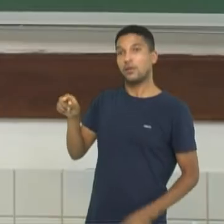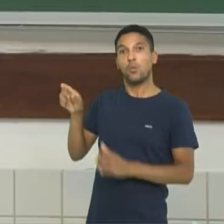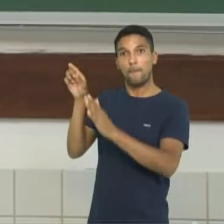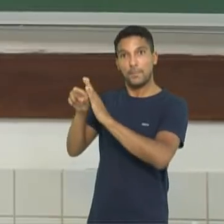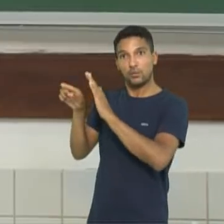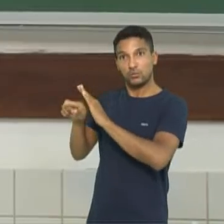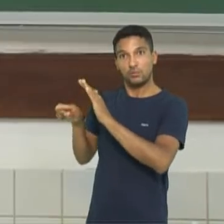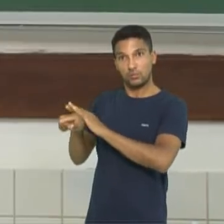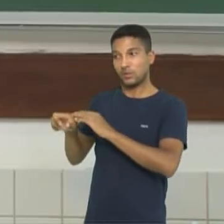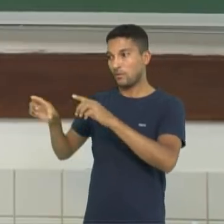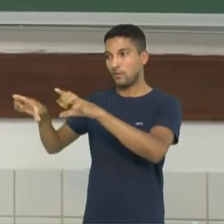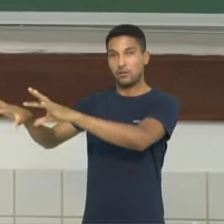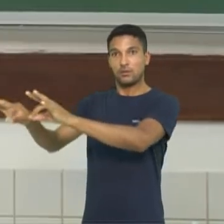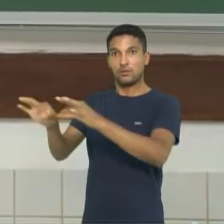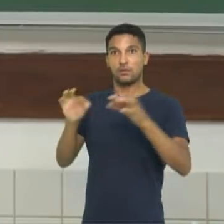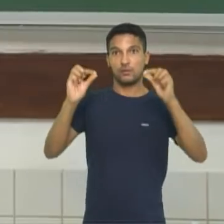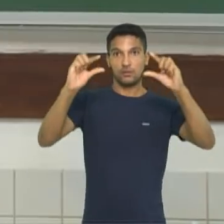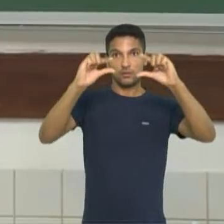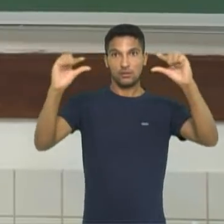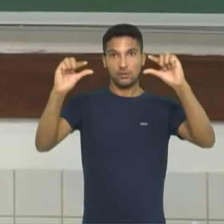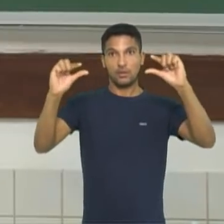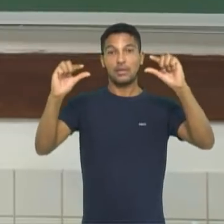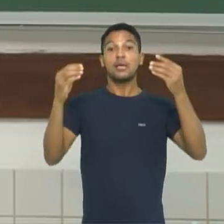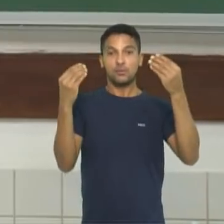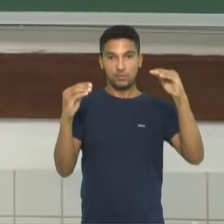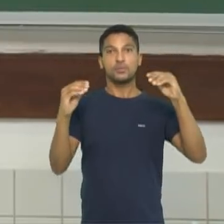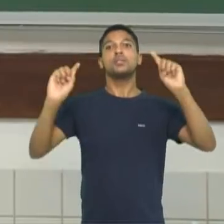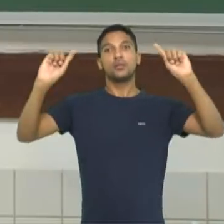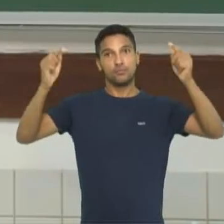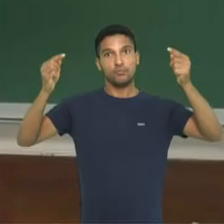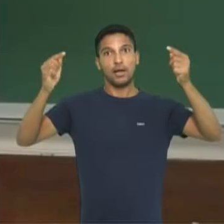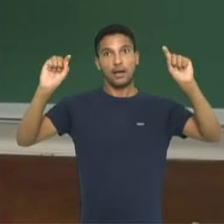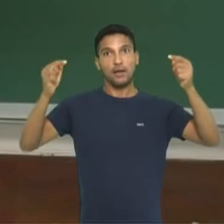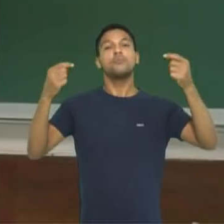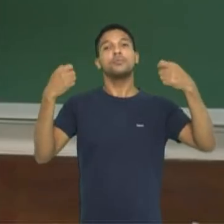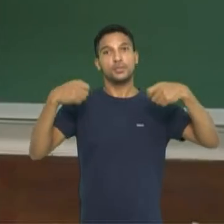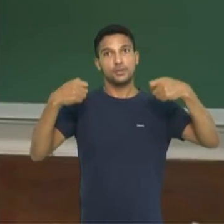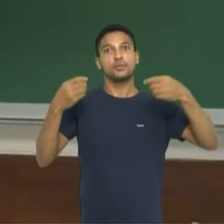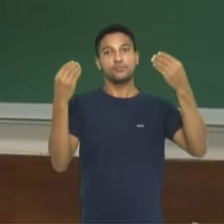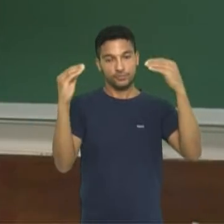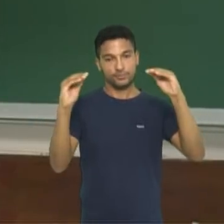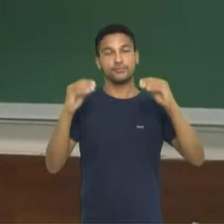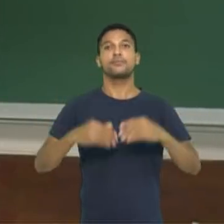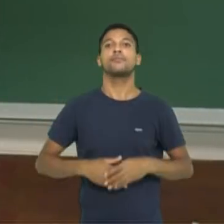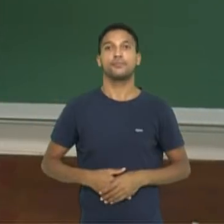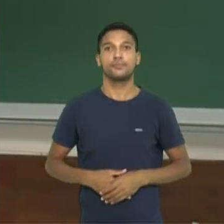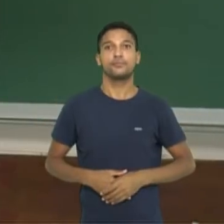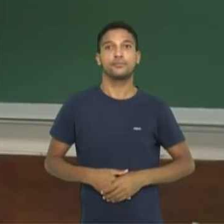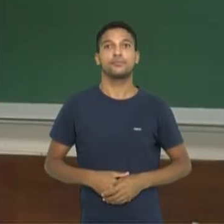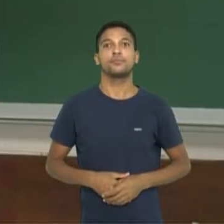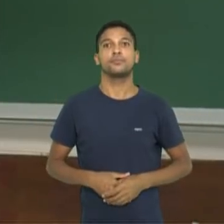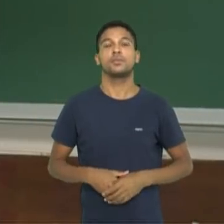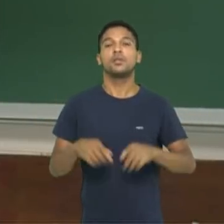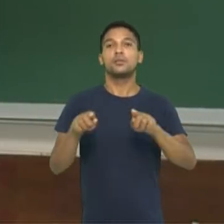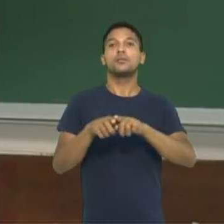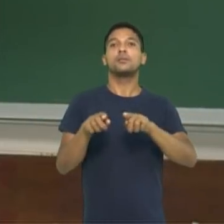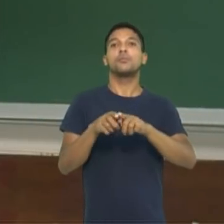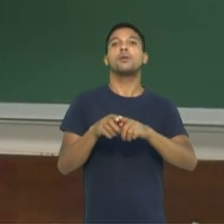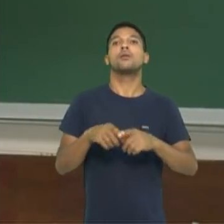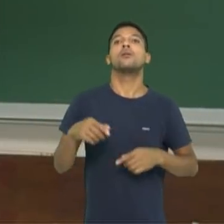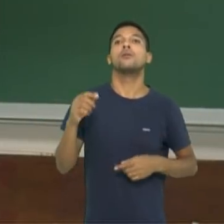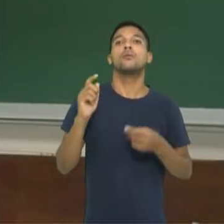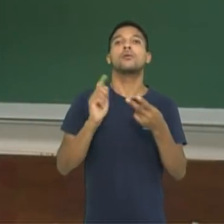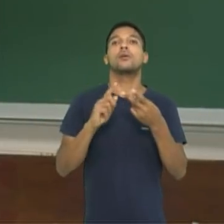direta de outra pessoa, né. Outra alternativa muito utilizada também, principalmente nos diversos ambientes